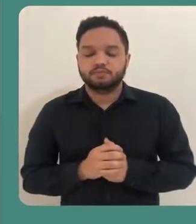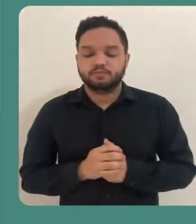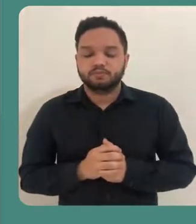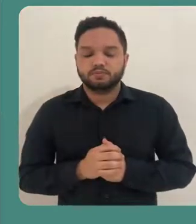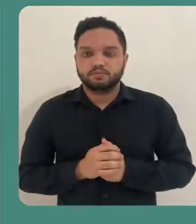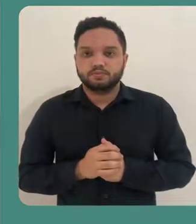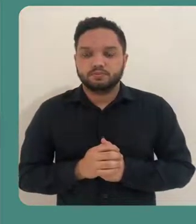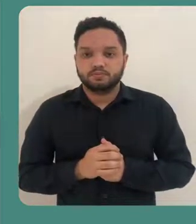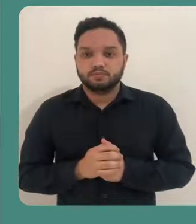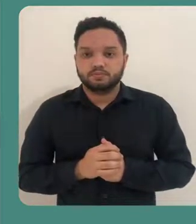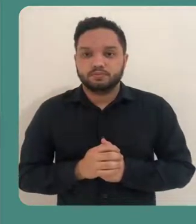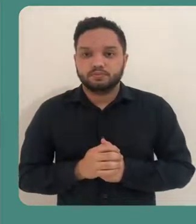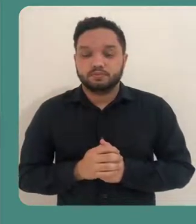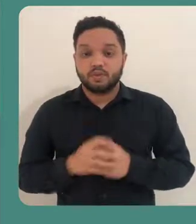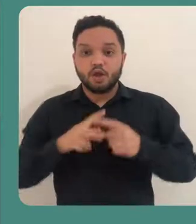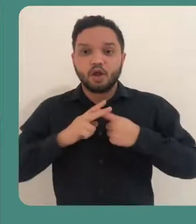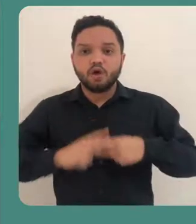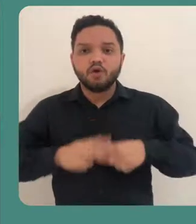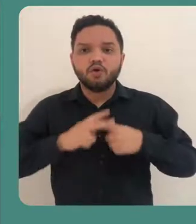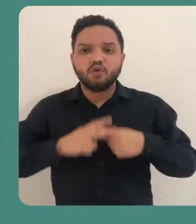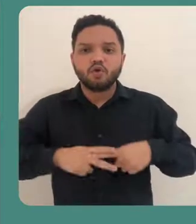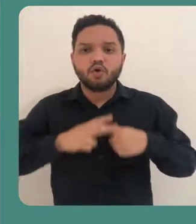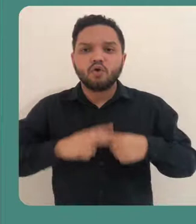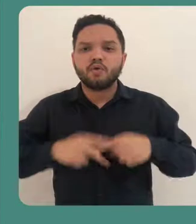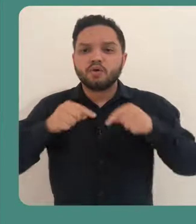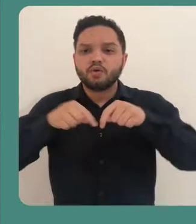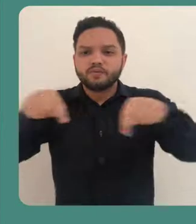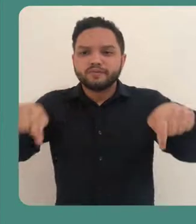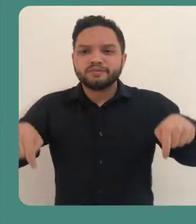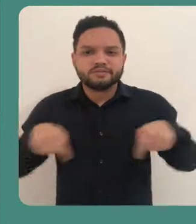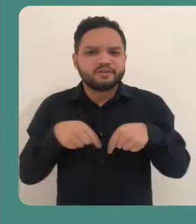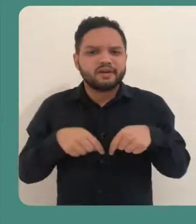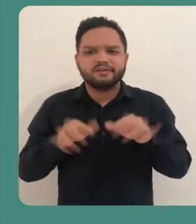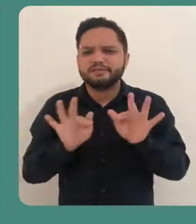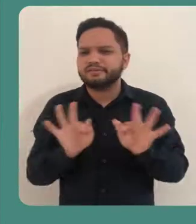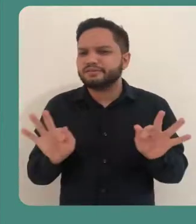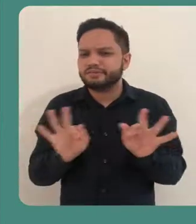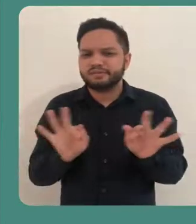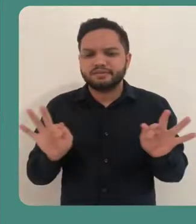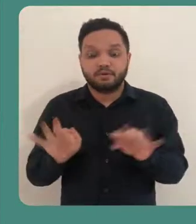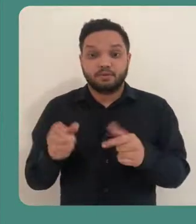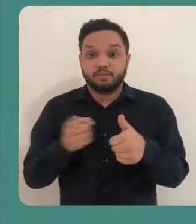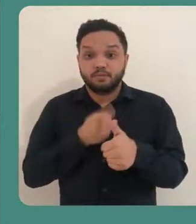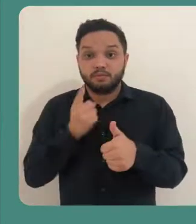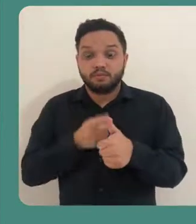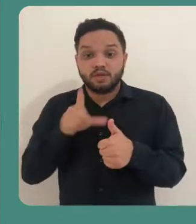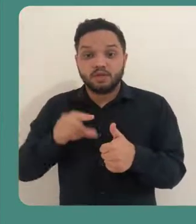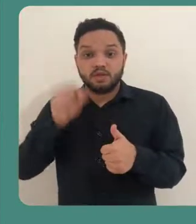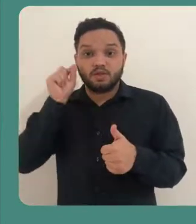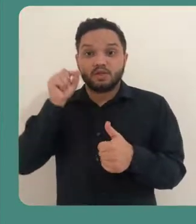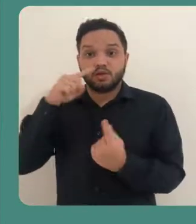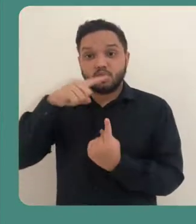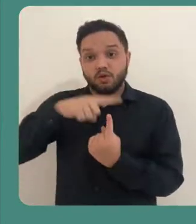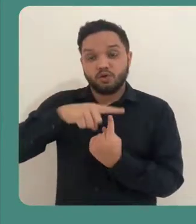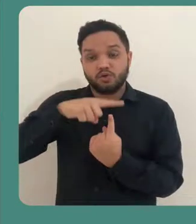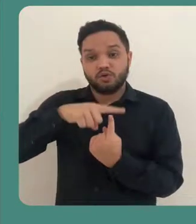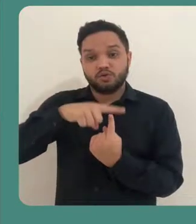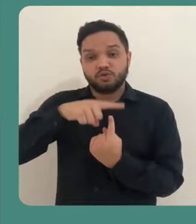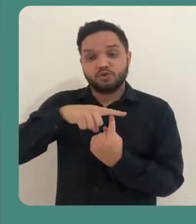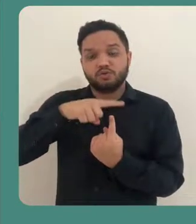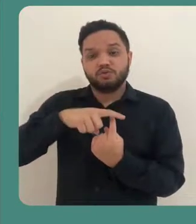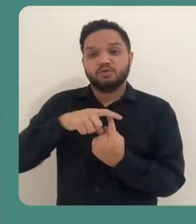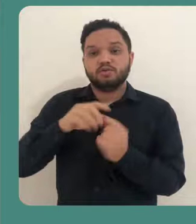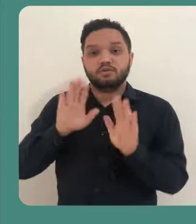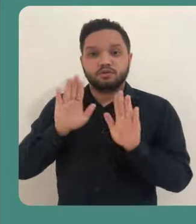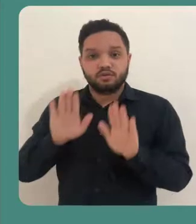e as configurações da sala são bem simples primeiro eu preciso escolher um tipo de instância o padrão eu deixo